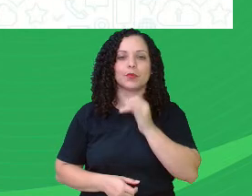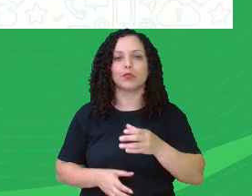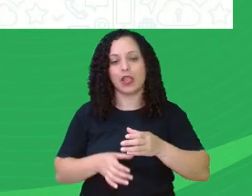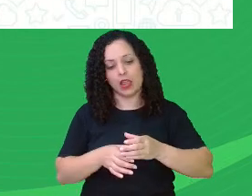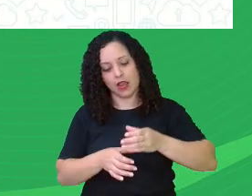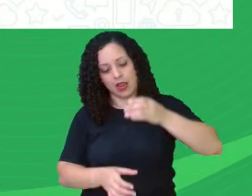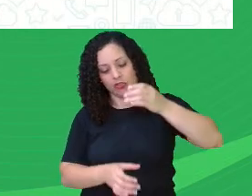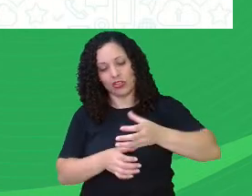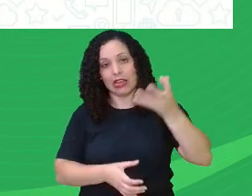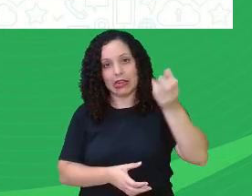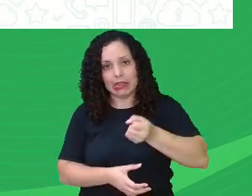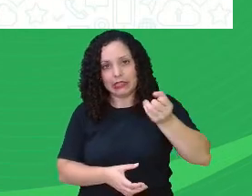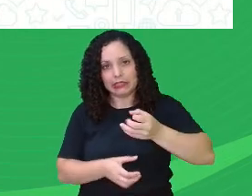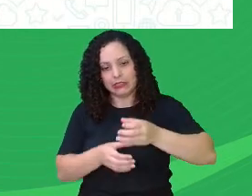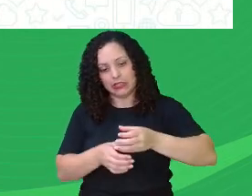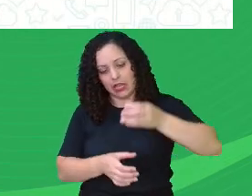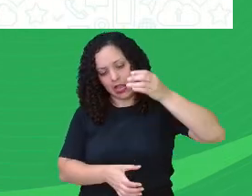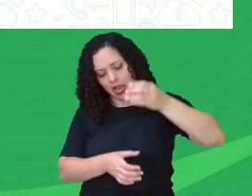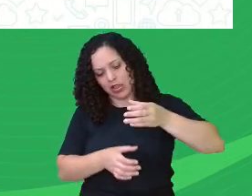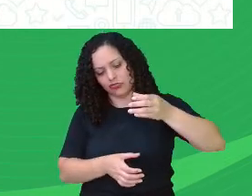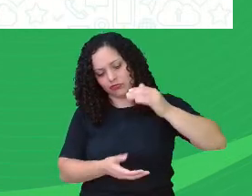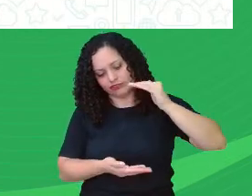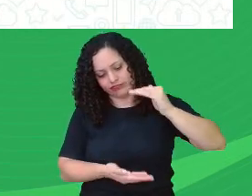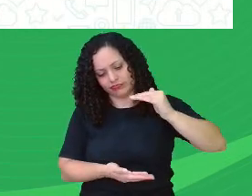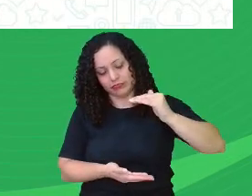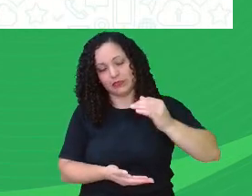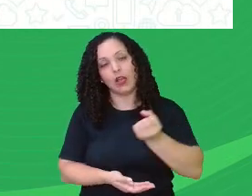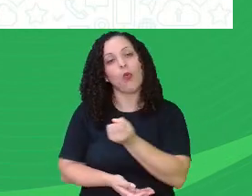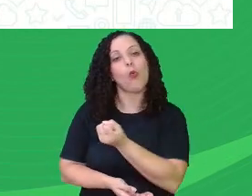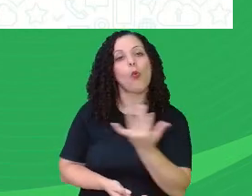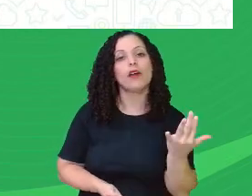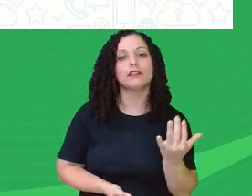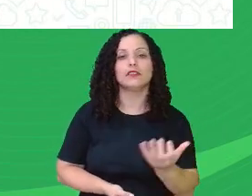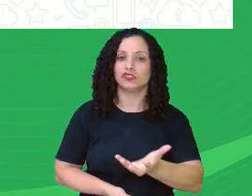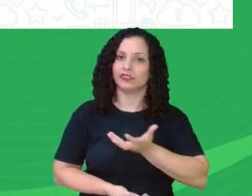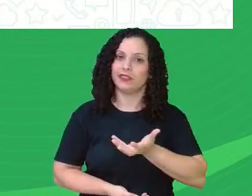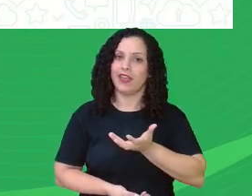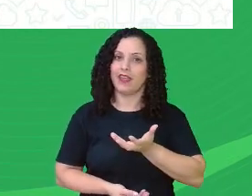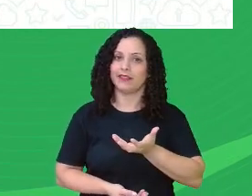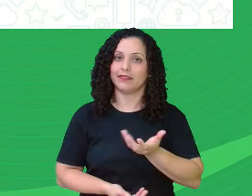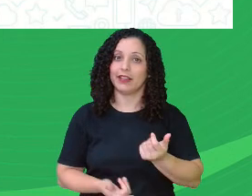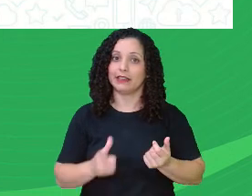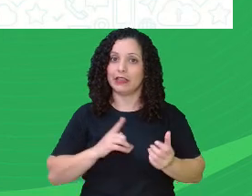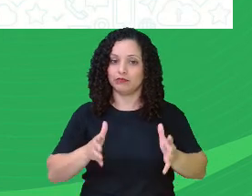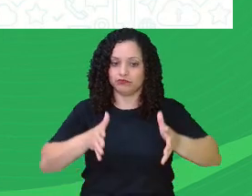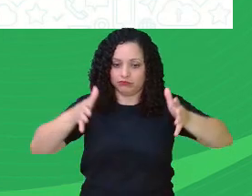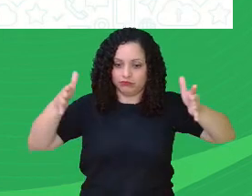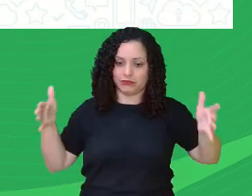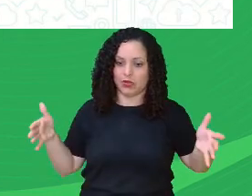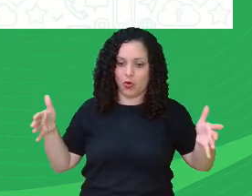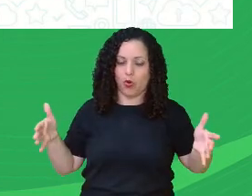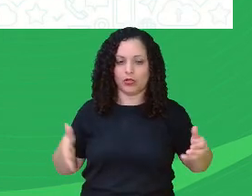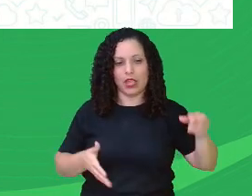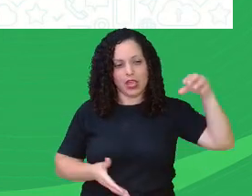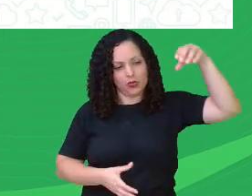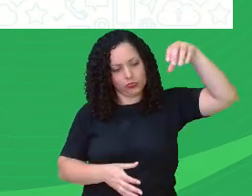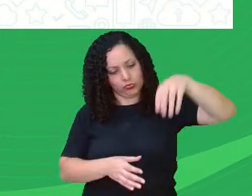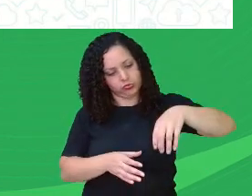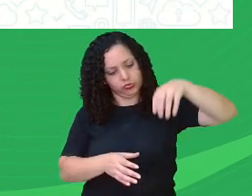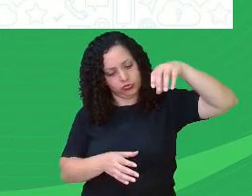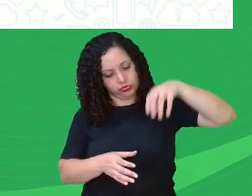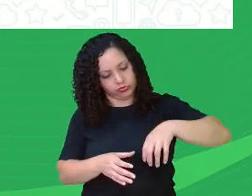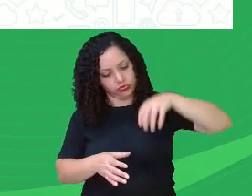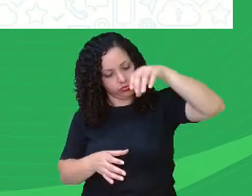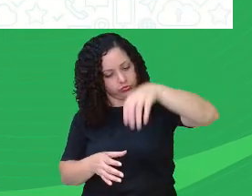lá, o volume é tanto. Aí se eu quiser, quantas caixinhas dessa eu posso colocar num suporte maior desse? Ou se eu pegar um garrafão, que é a